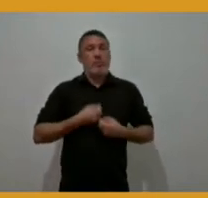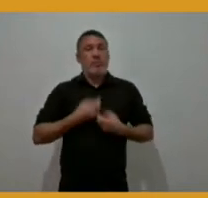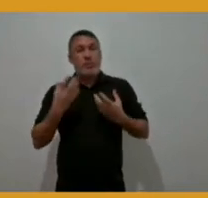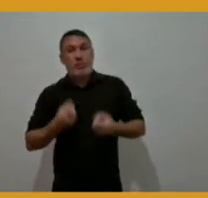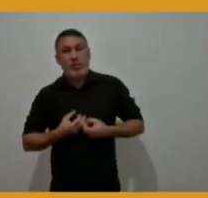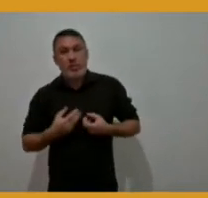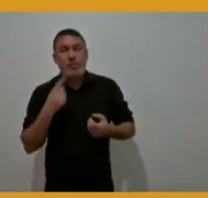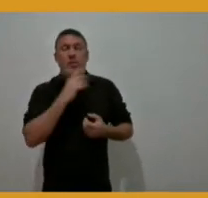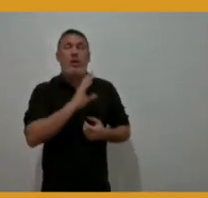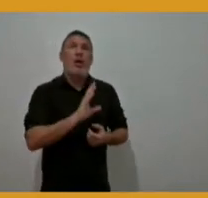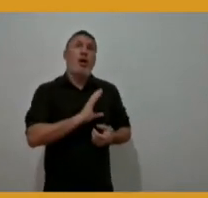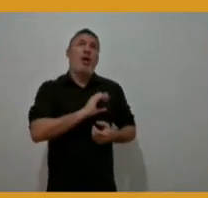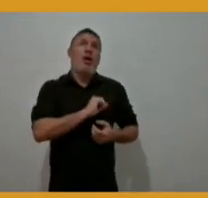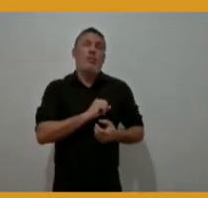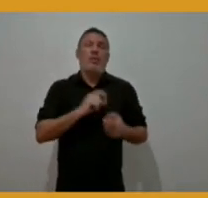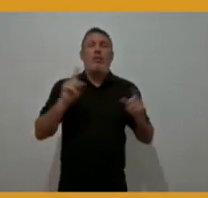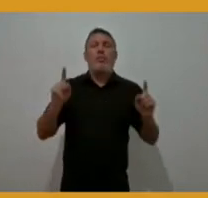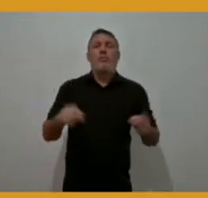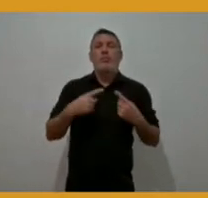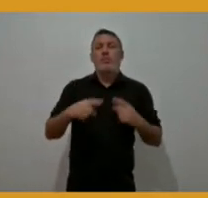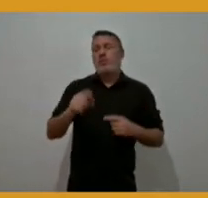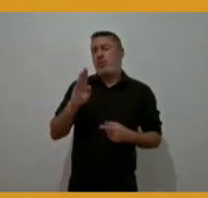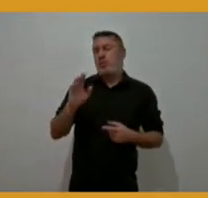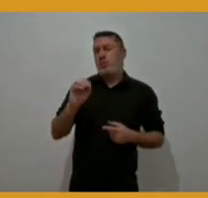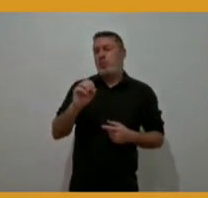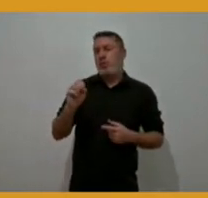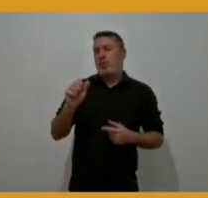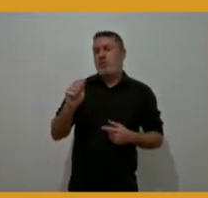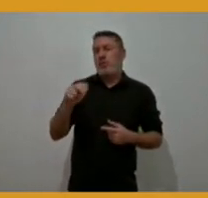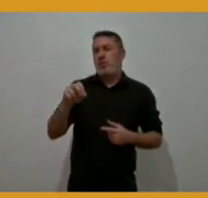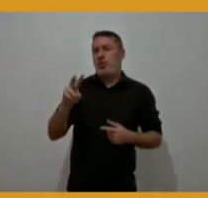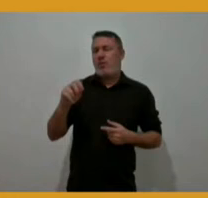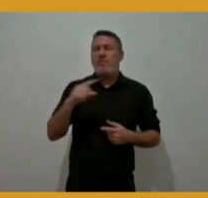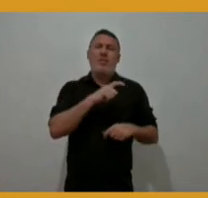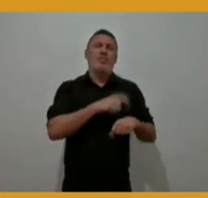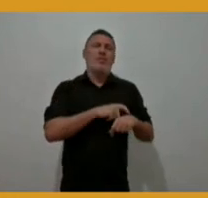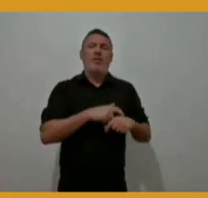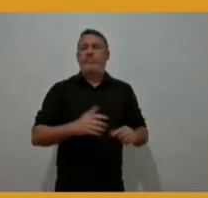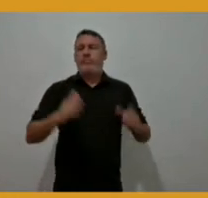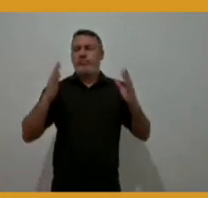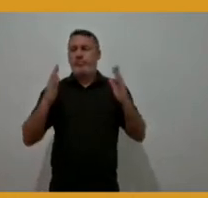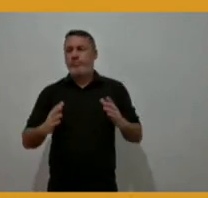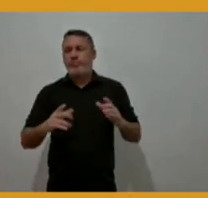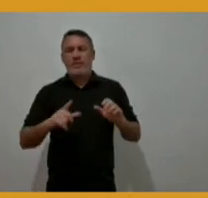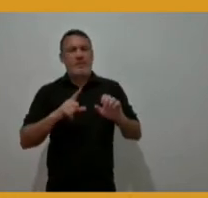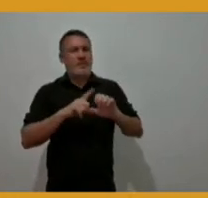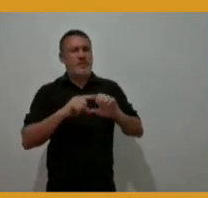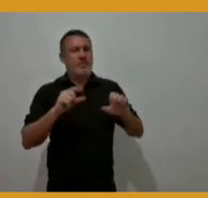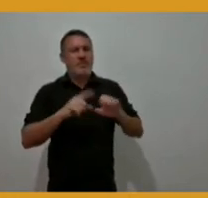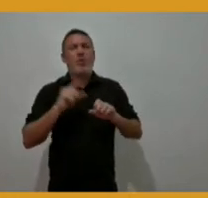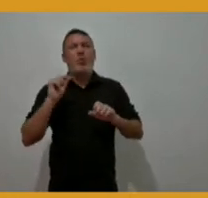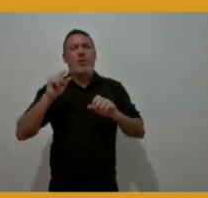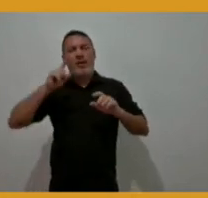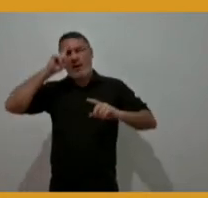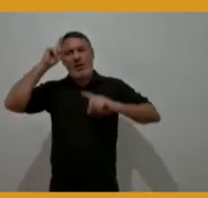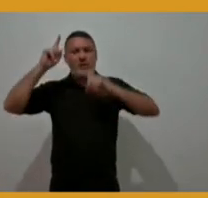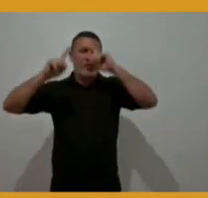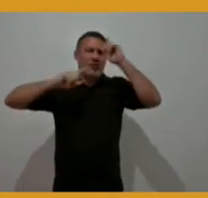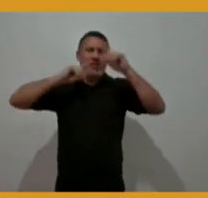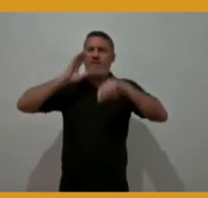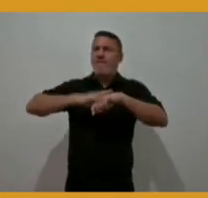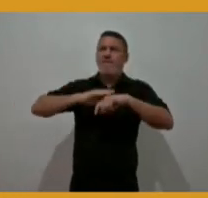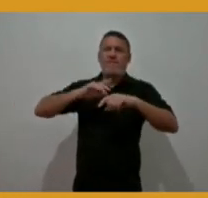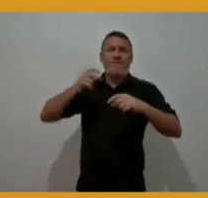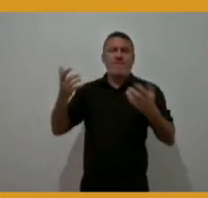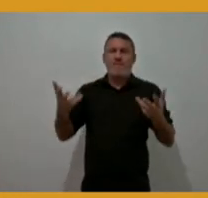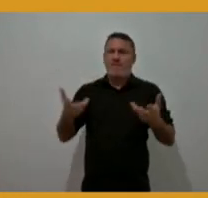nova, foi um homem do seu tempo, um empreendedor com uma veia criativa. Homenagear Carrier hoje é um